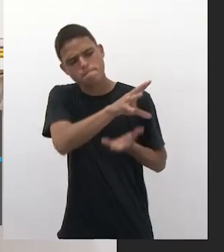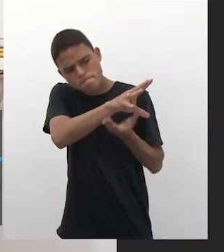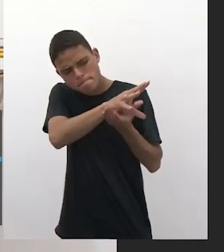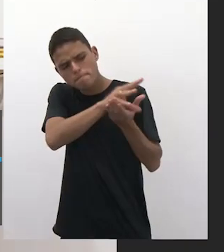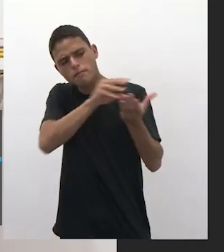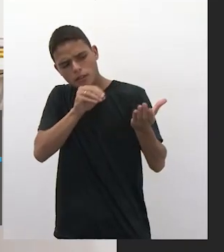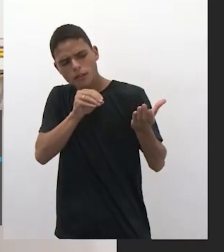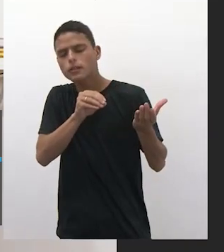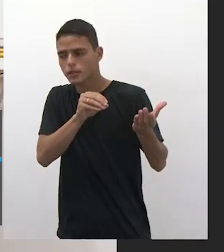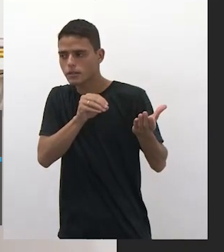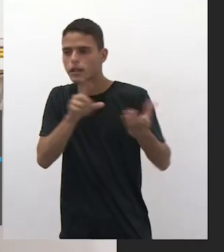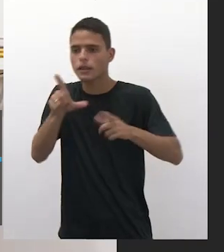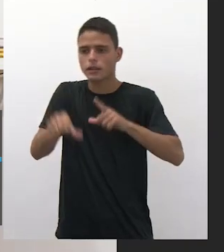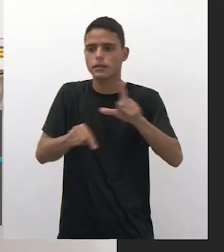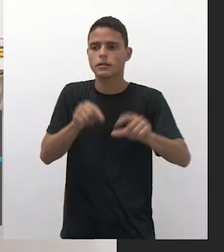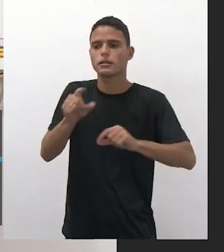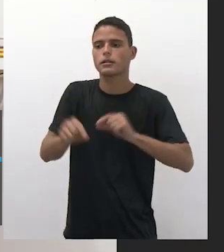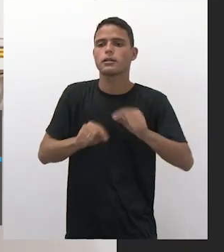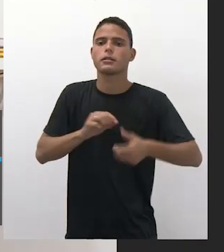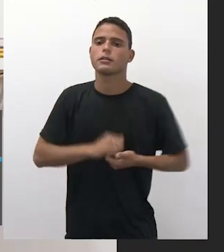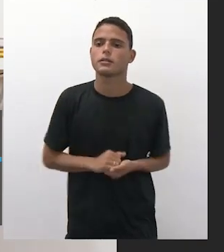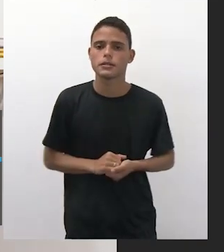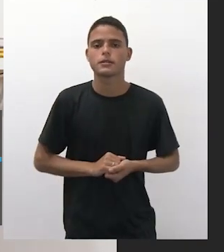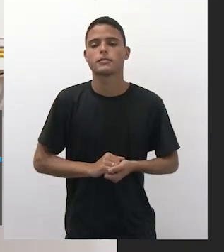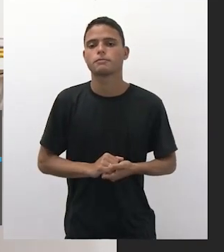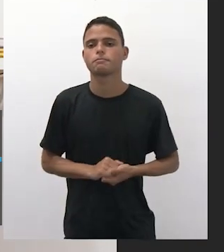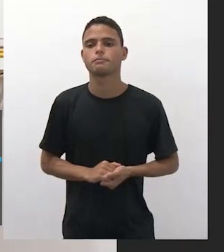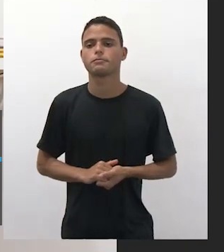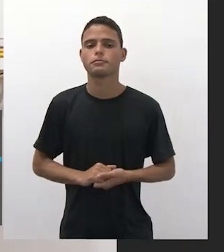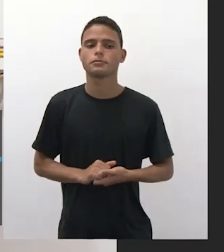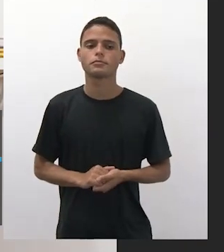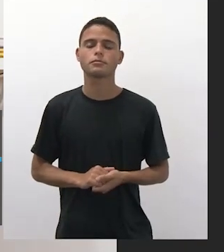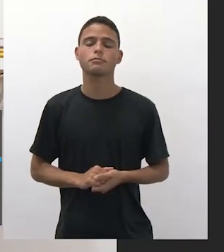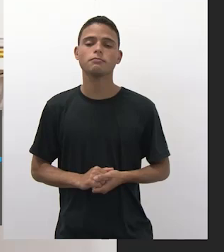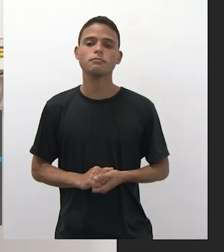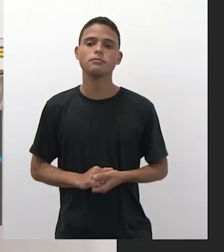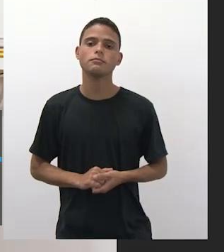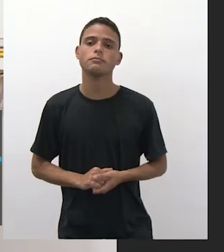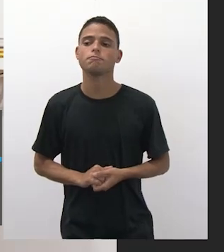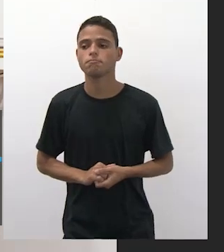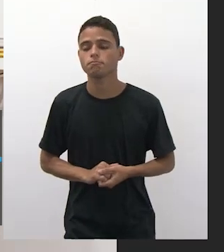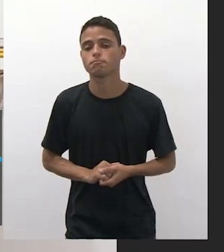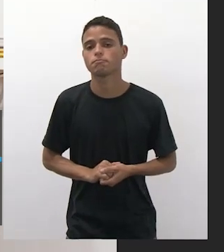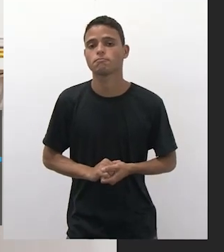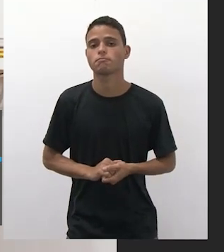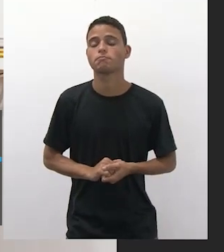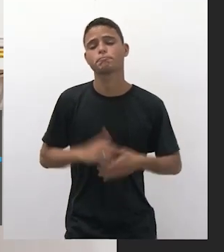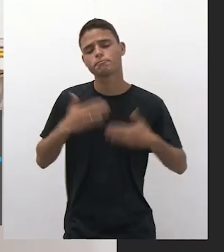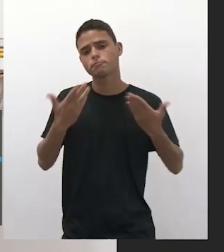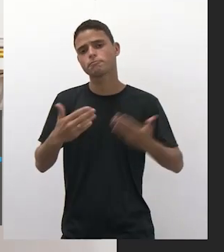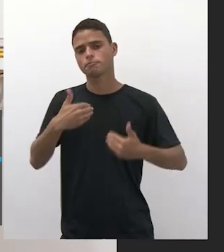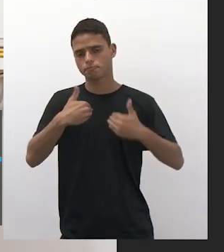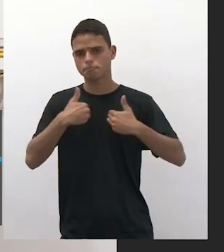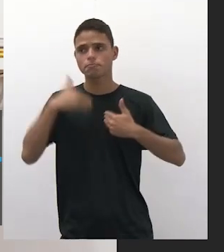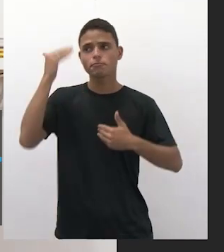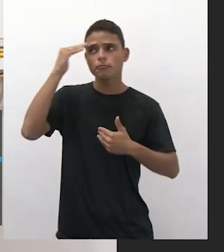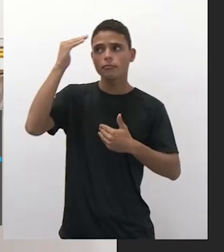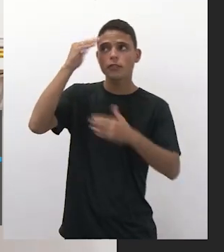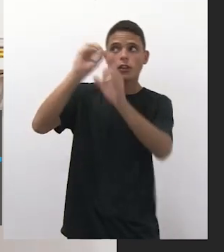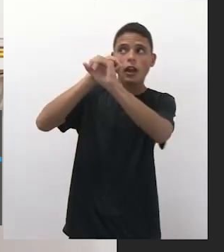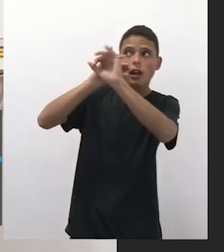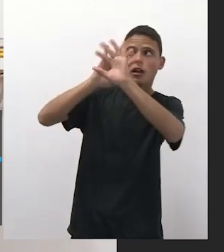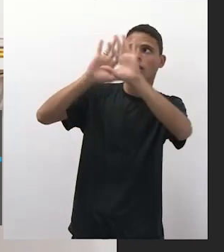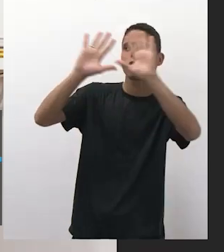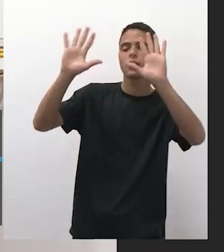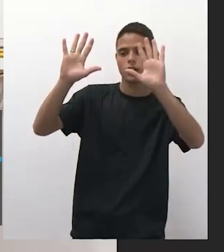nas eletivas, né? Então, é assim, eu só vim entender mesmo o que